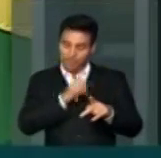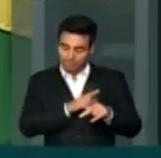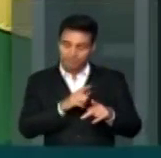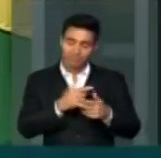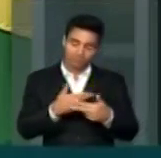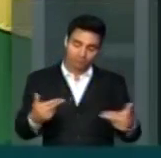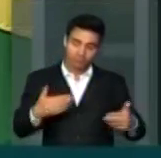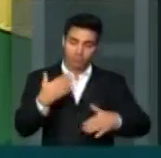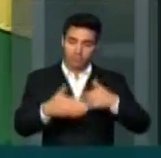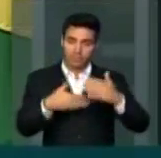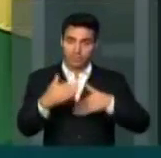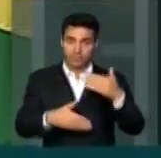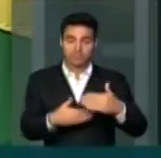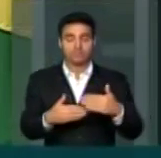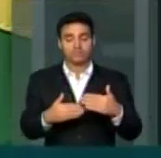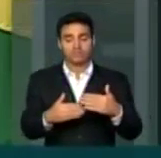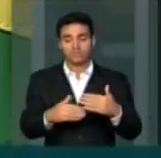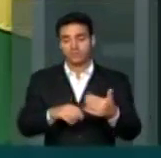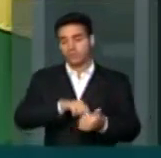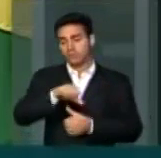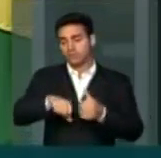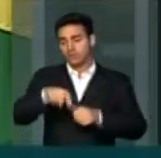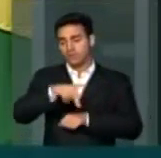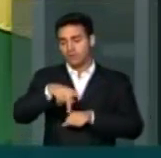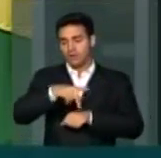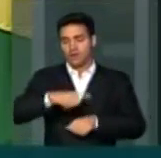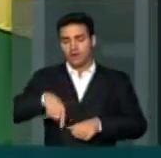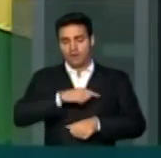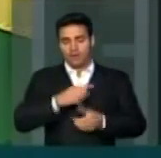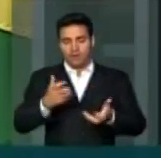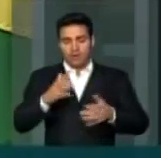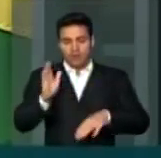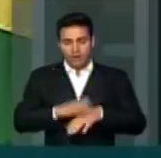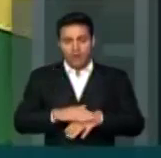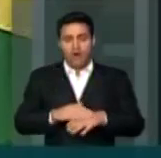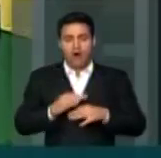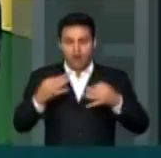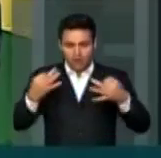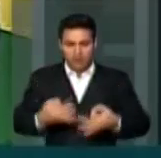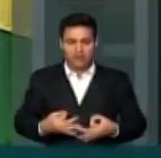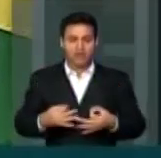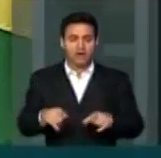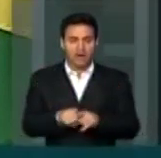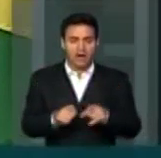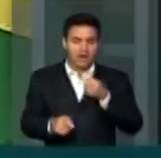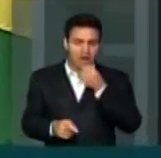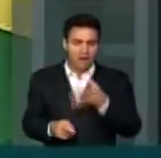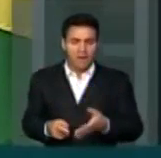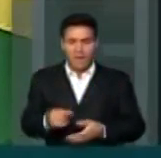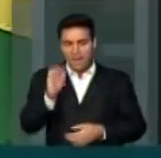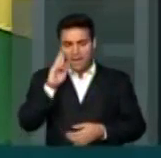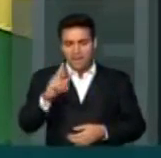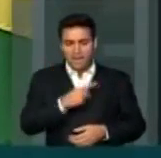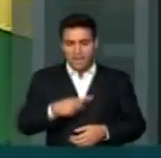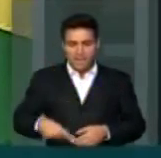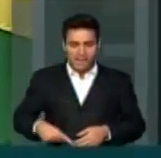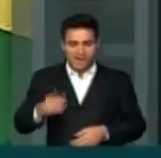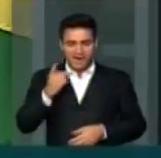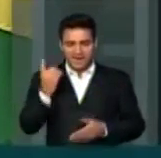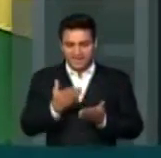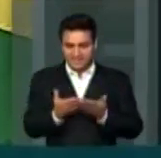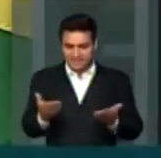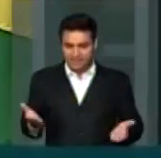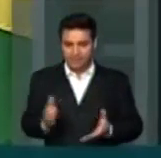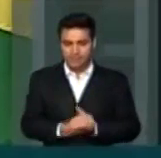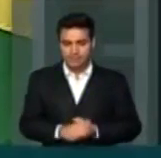avanços que constroem a nação que queremos sempre mais justa e generosa. Senhor presidente, senhoras e senhores deputados,